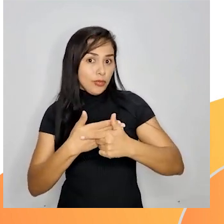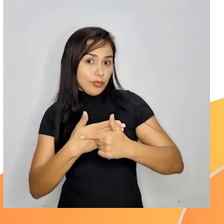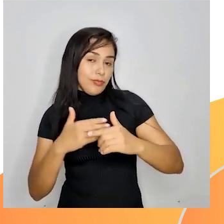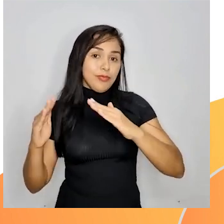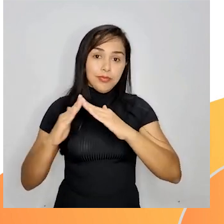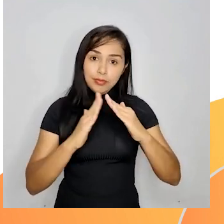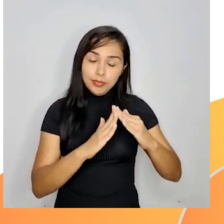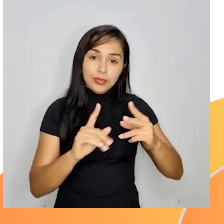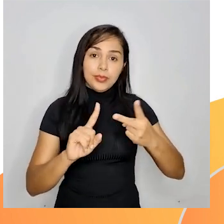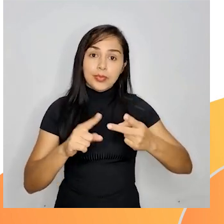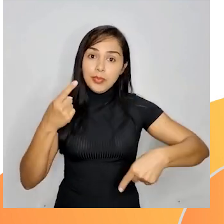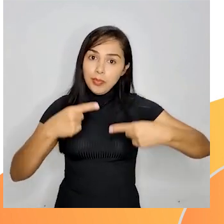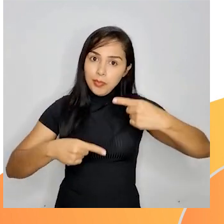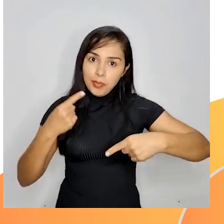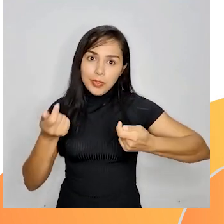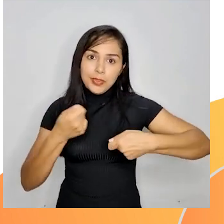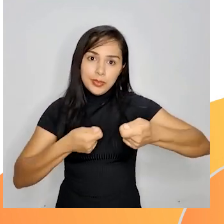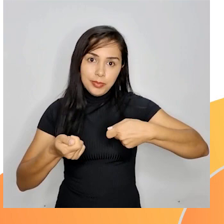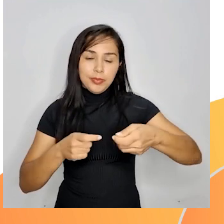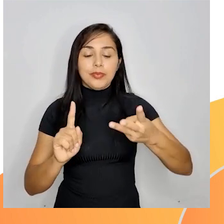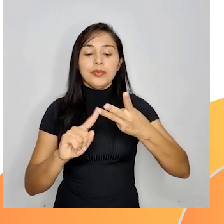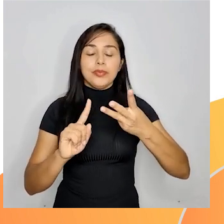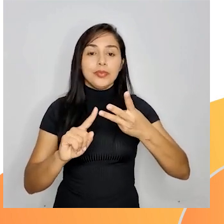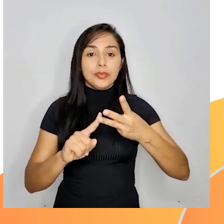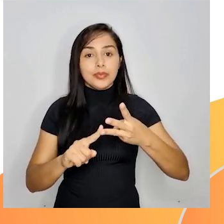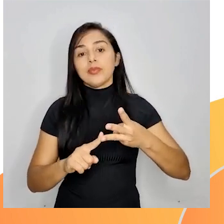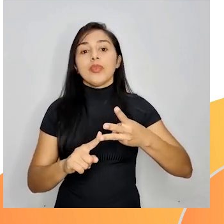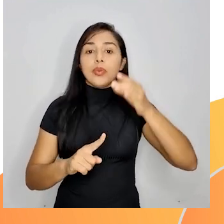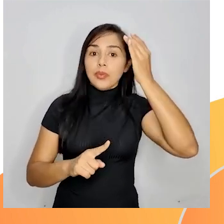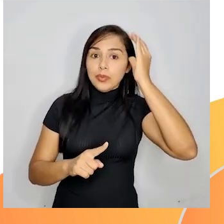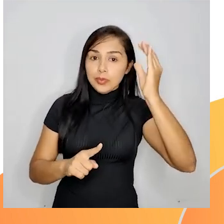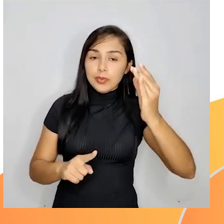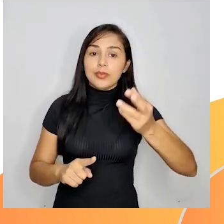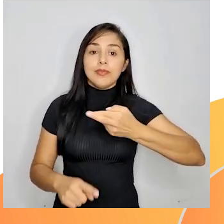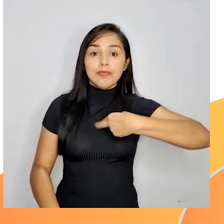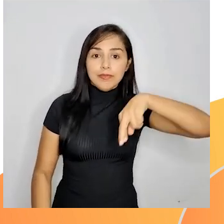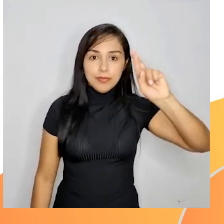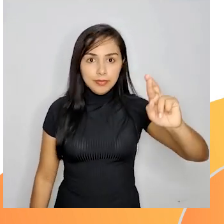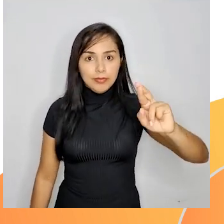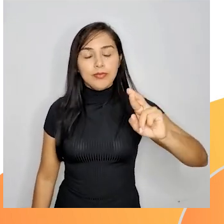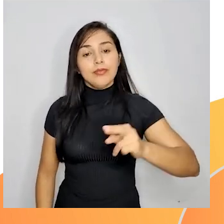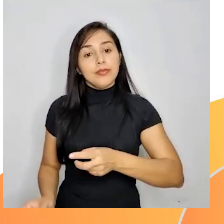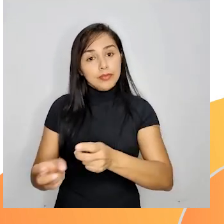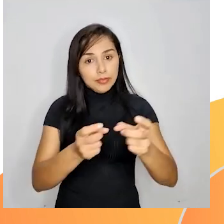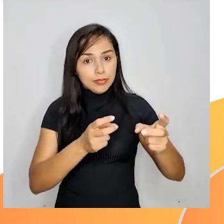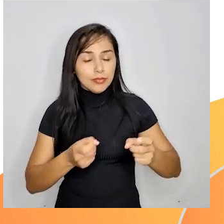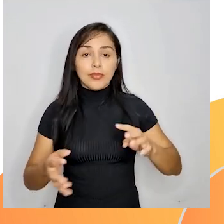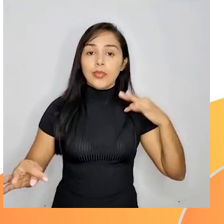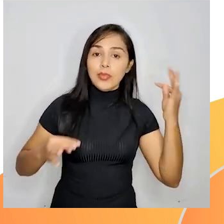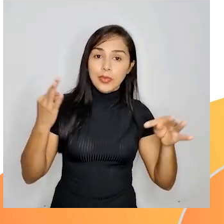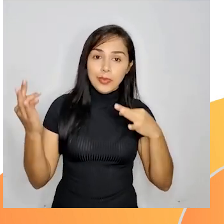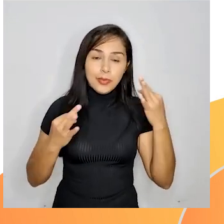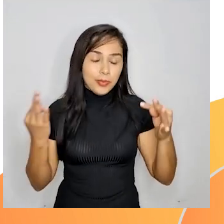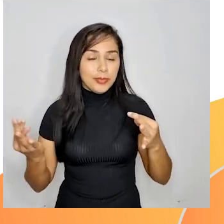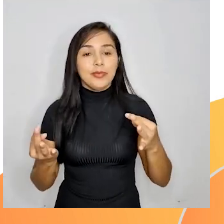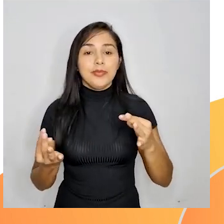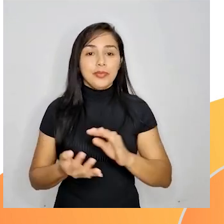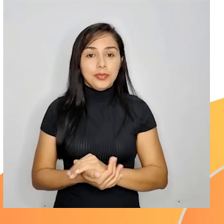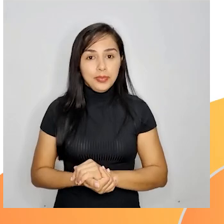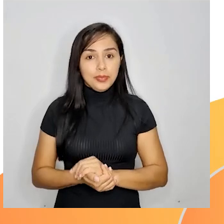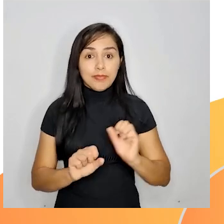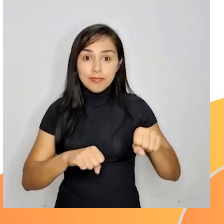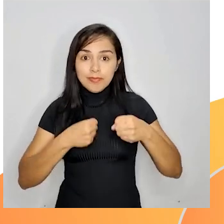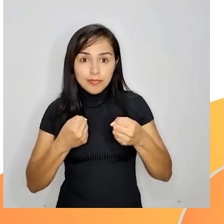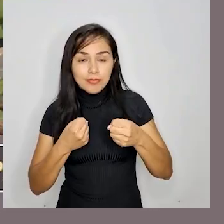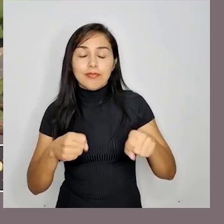político-administrativa, função cultural, religiosa, comercial, turística, defensiva e a